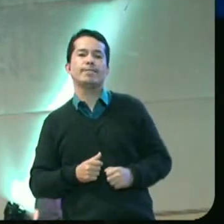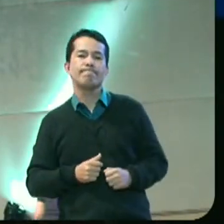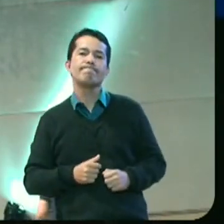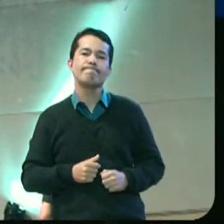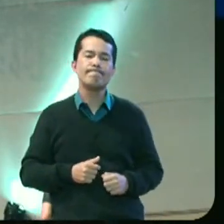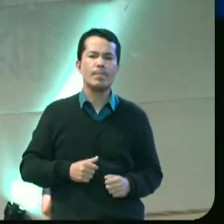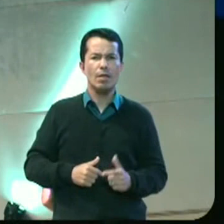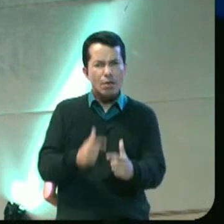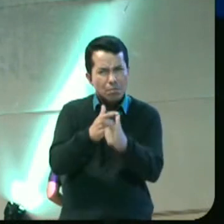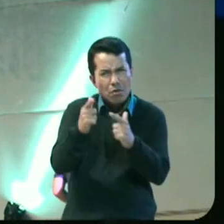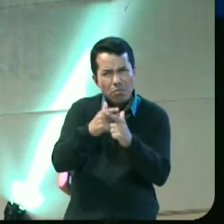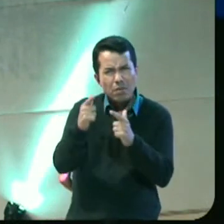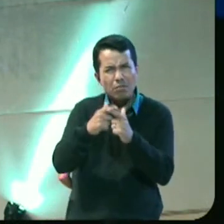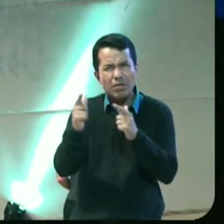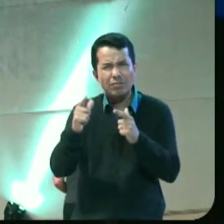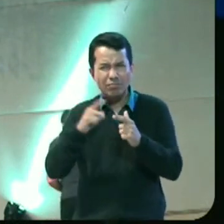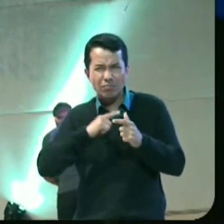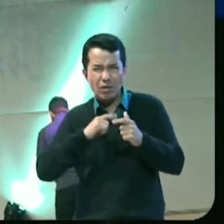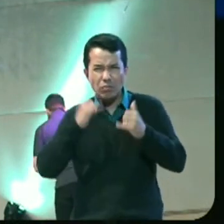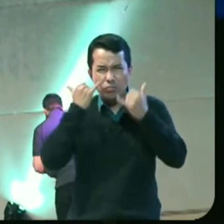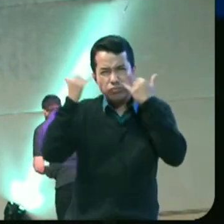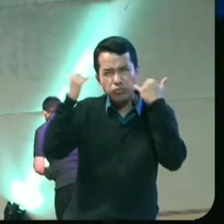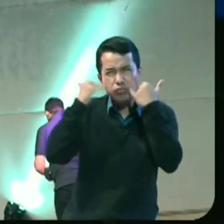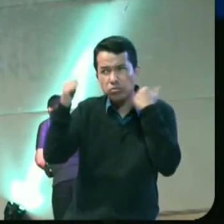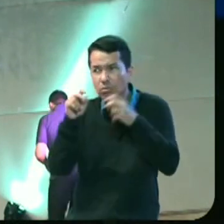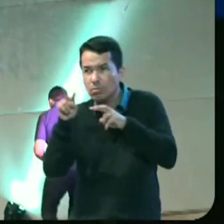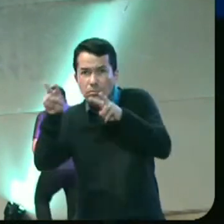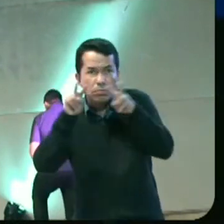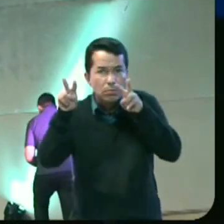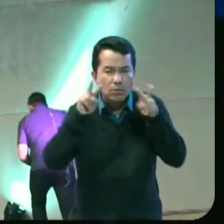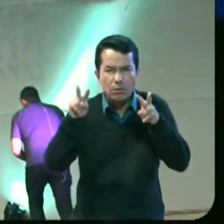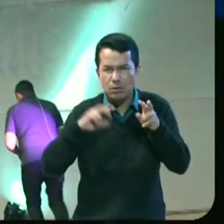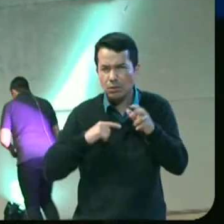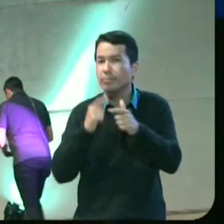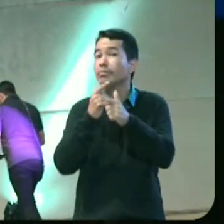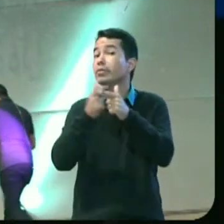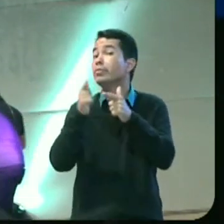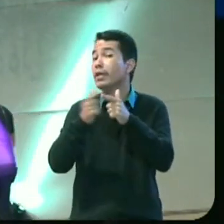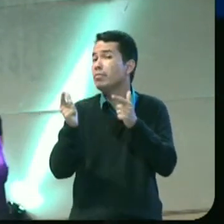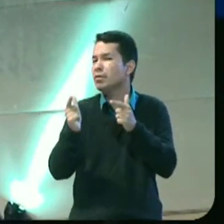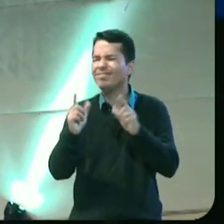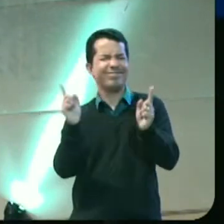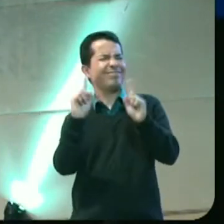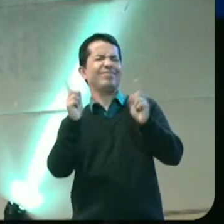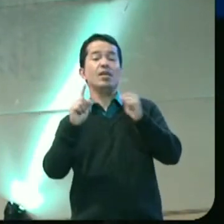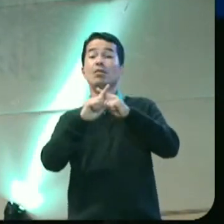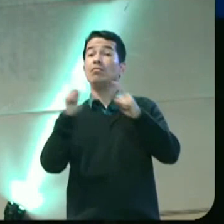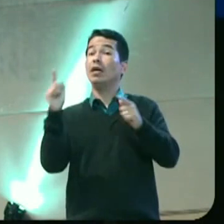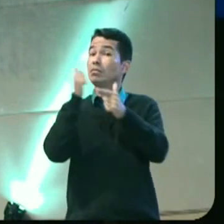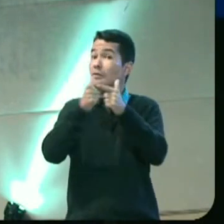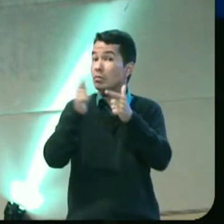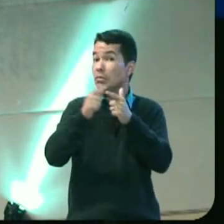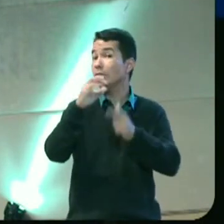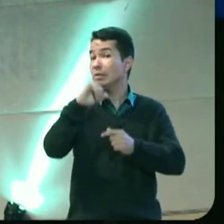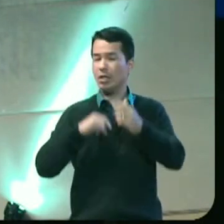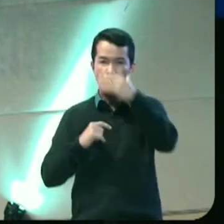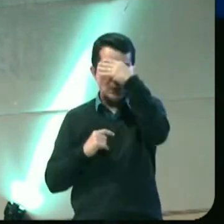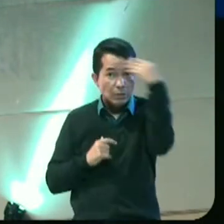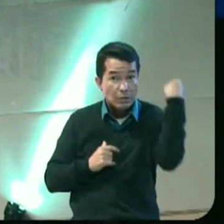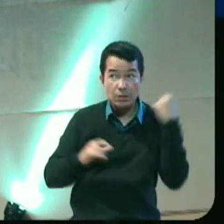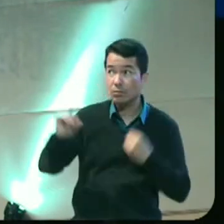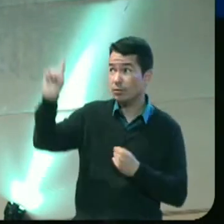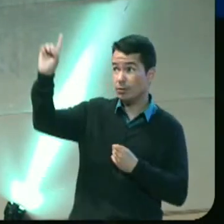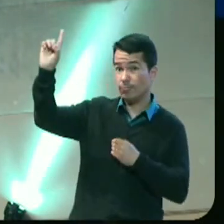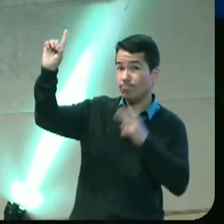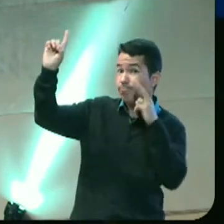notícias, mas há problema quando a gente esquece quem é que está no comando, quem é que tem o poder de acalmar o mar. E nessa